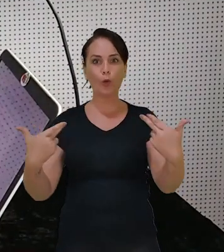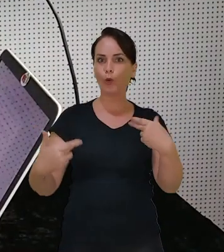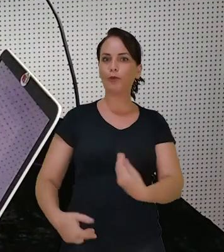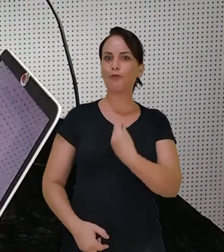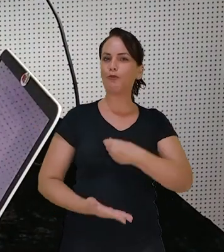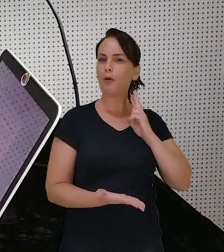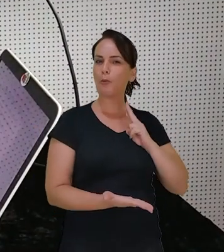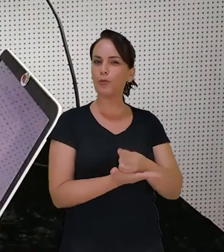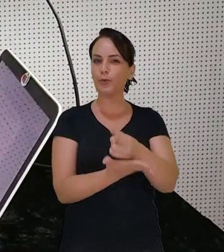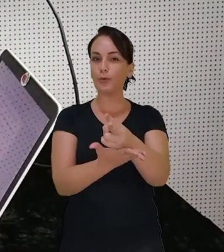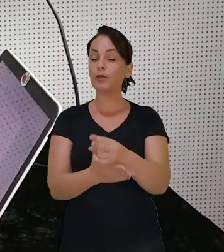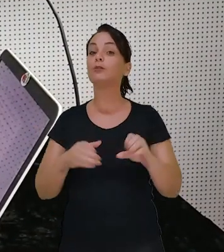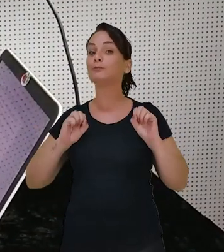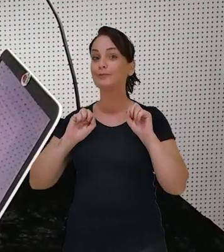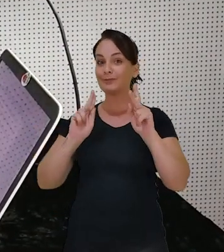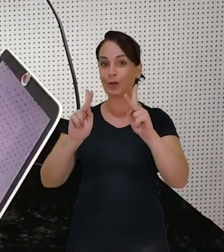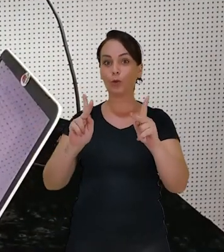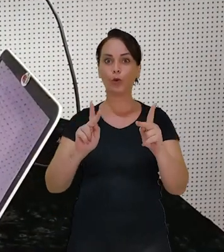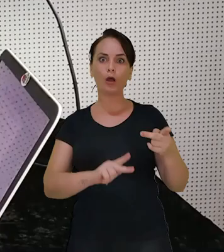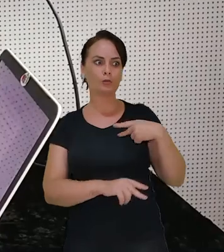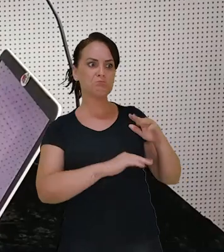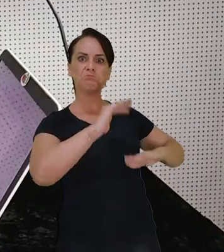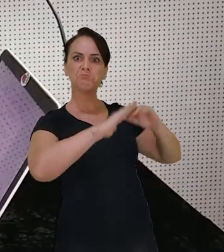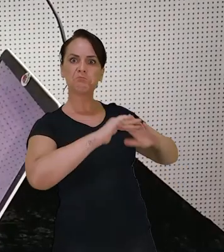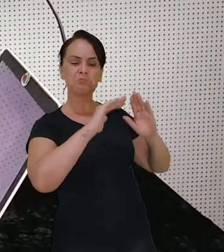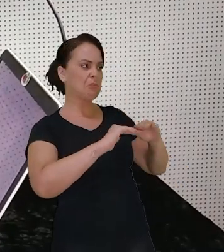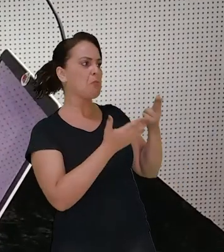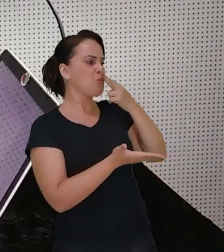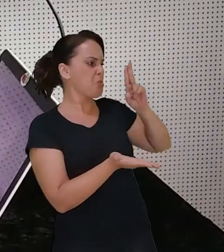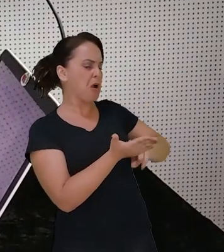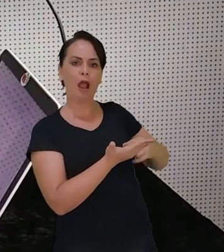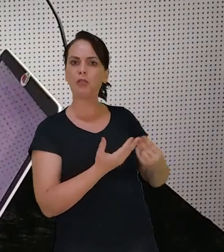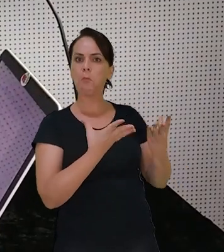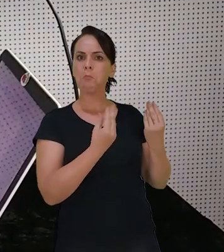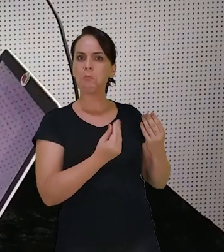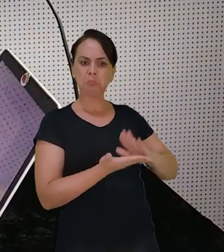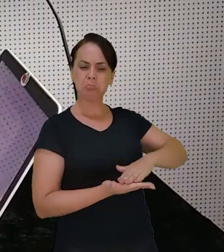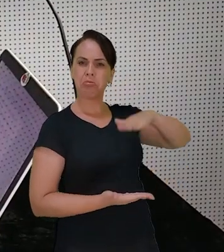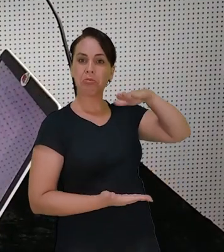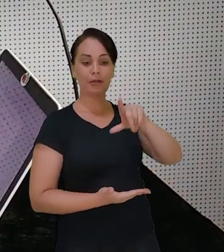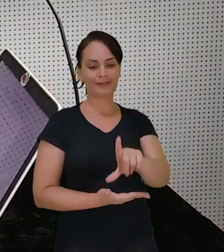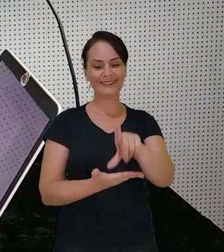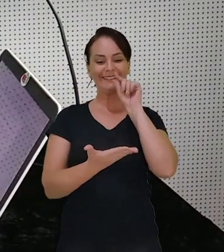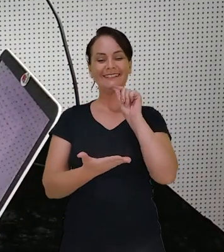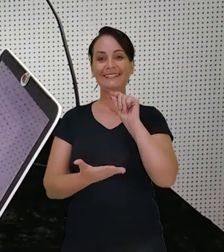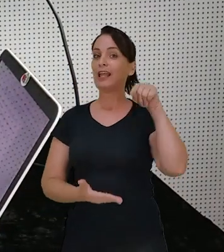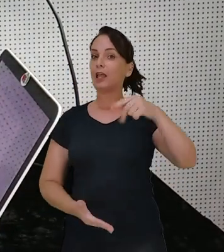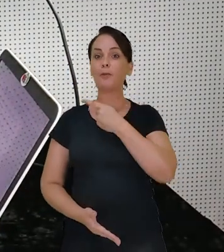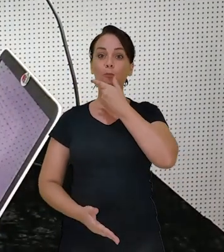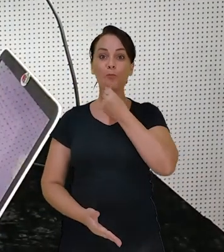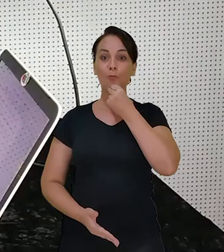vida toda. Pois bem, nossa produção recebeu muitas cartas e a carta selecionada veio desse